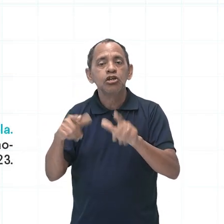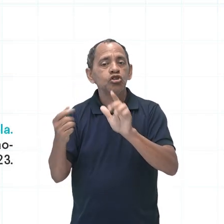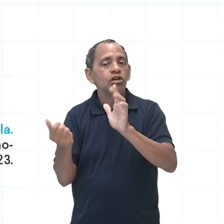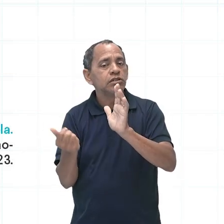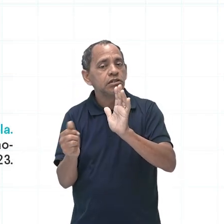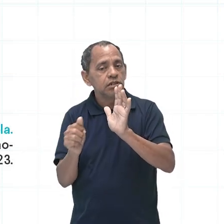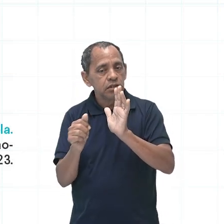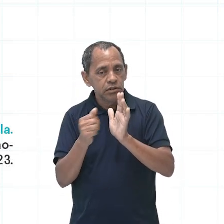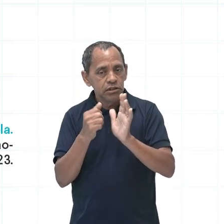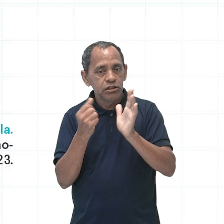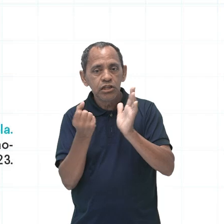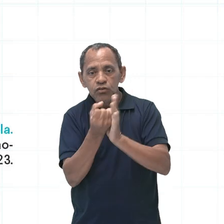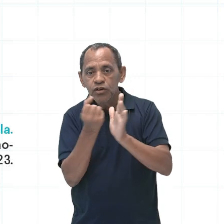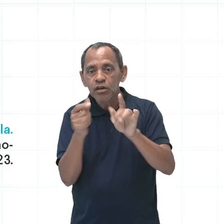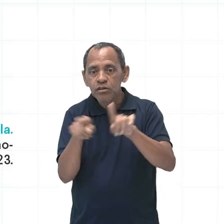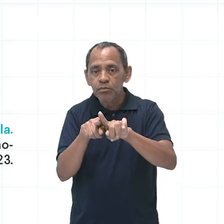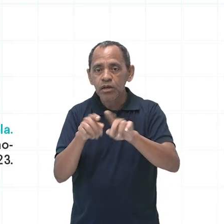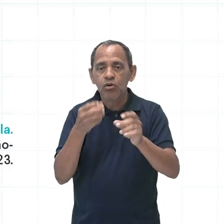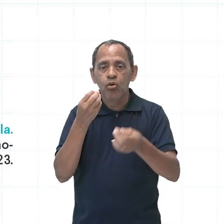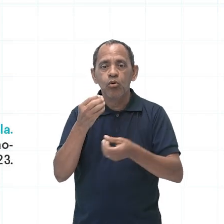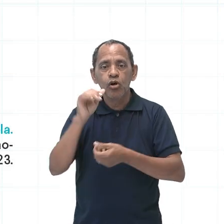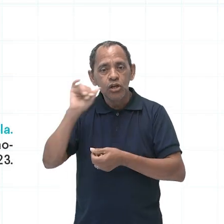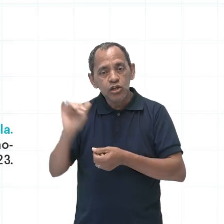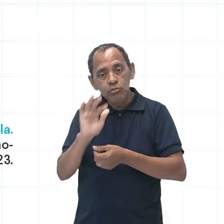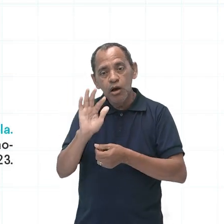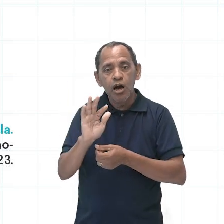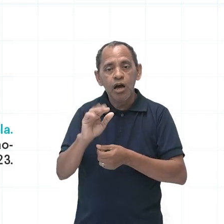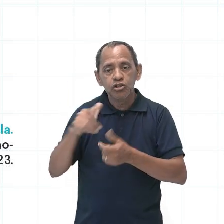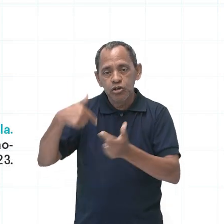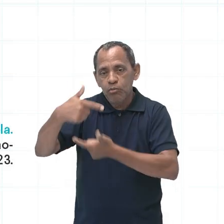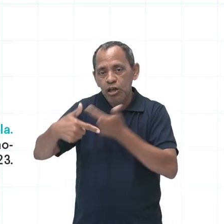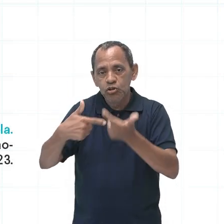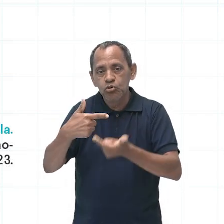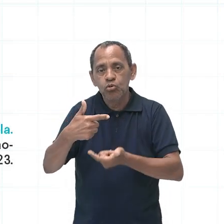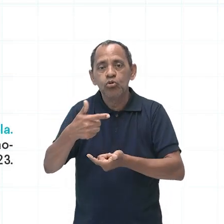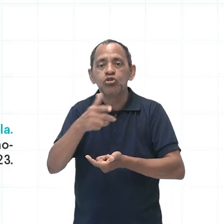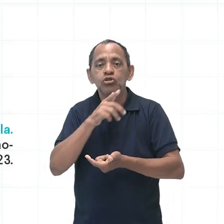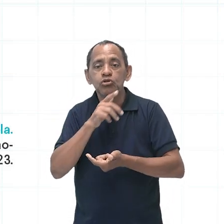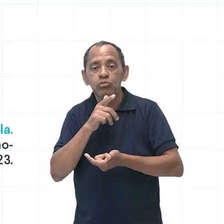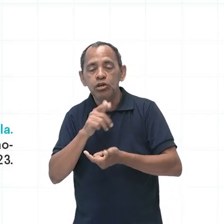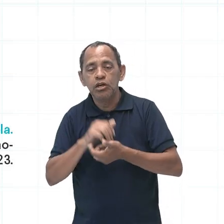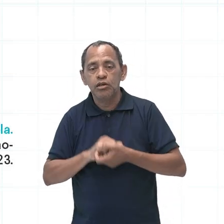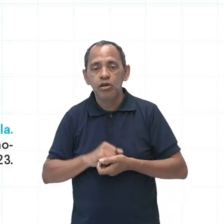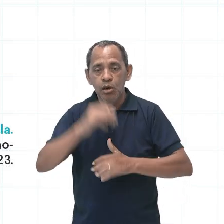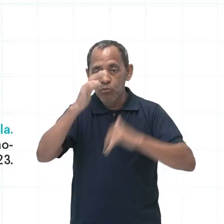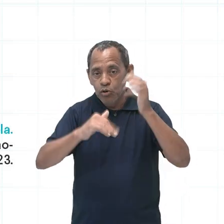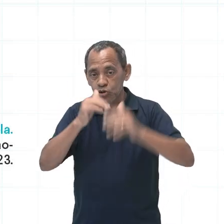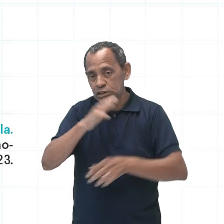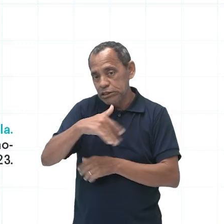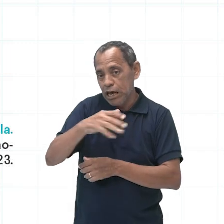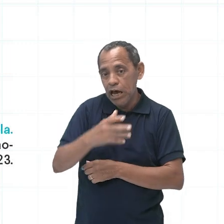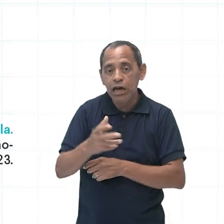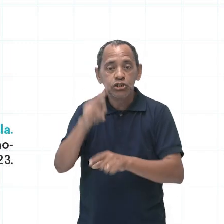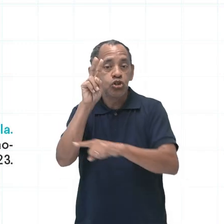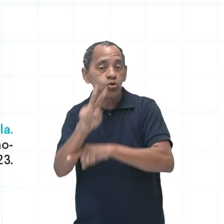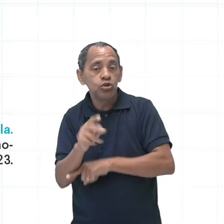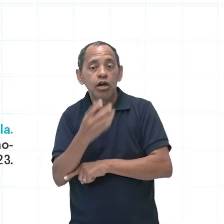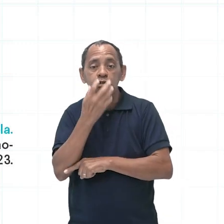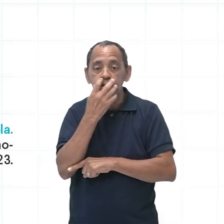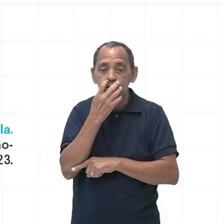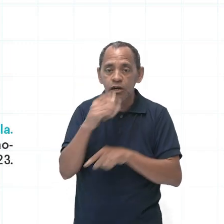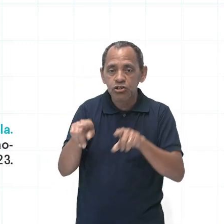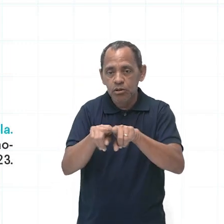que se buscou imagens de trabalhadores brasileiros, como tosadores, banhistas, representando, claro, o